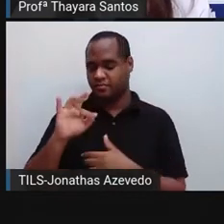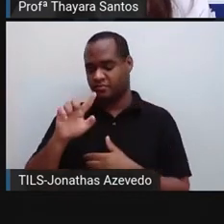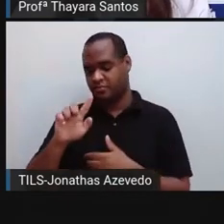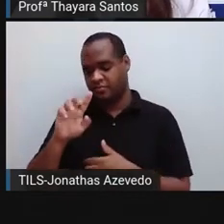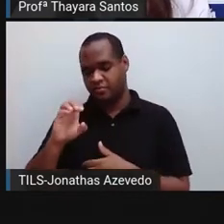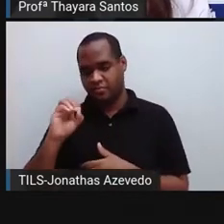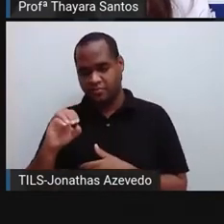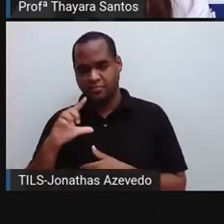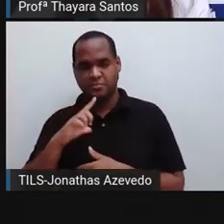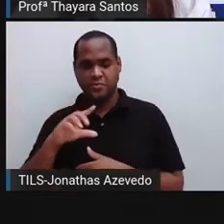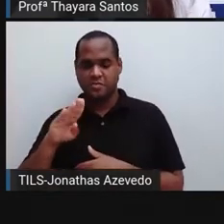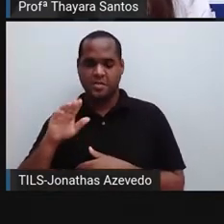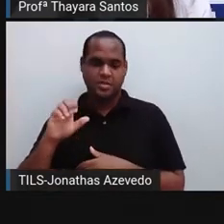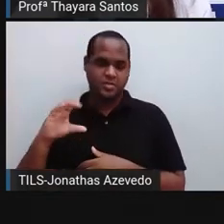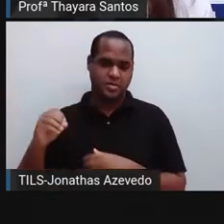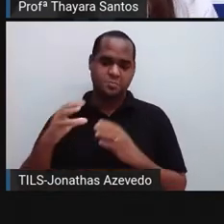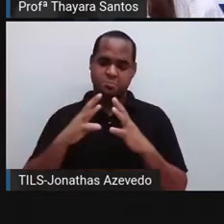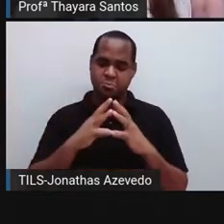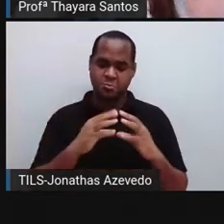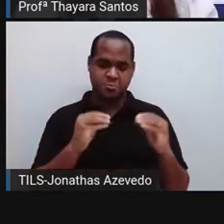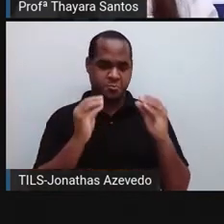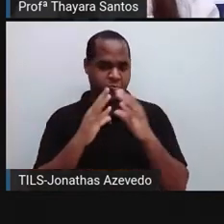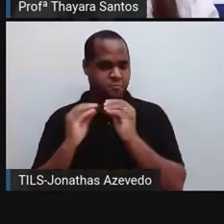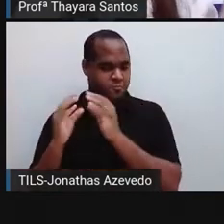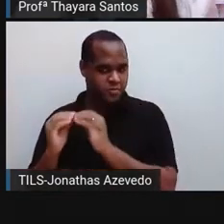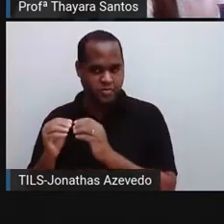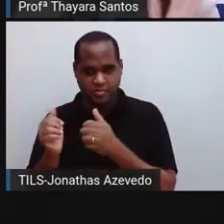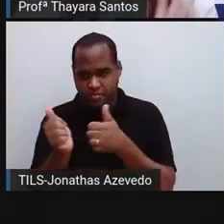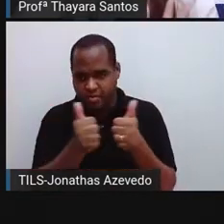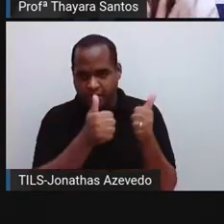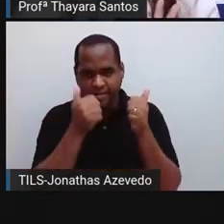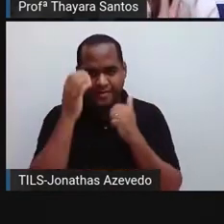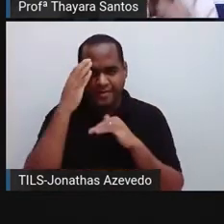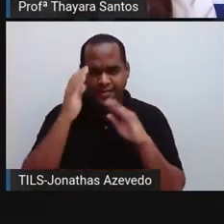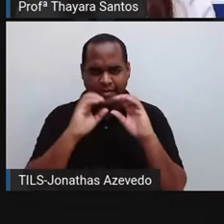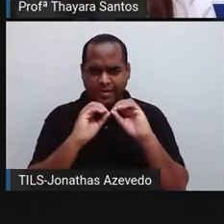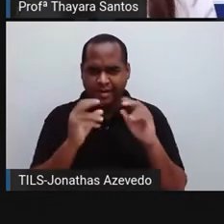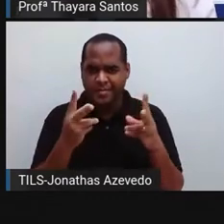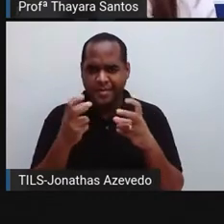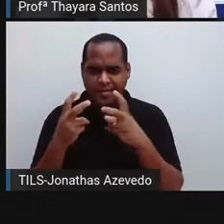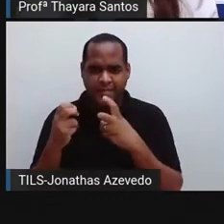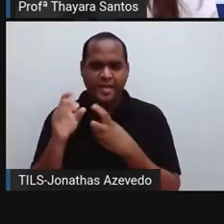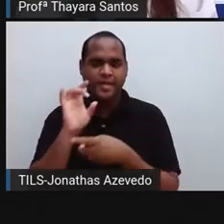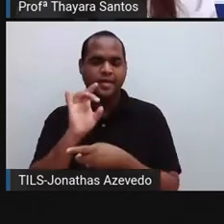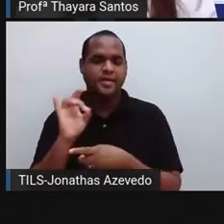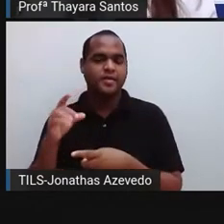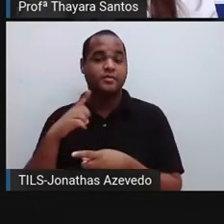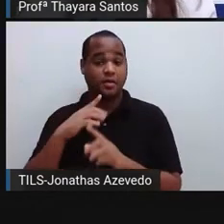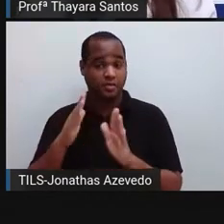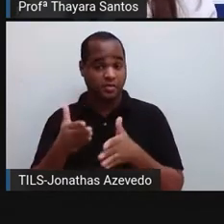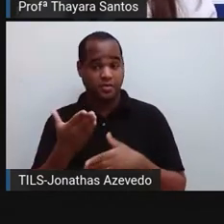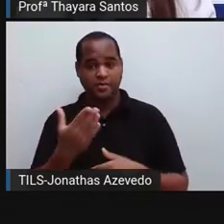aqui embaixo vão ser os decompositores. Tranquilo, né, gente? Identificar cada um aí nessa cadeia.